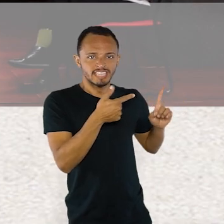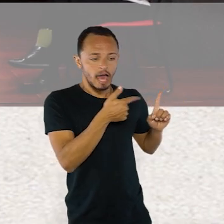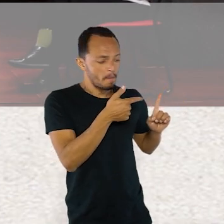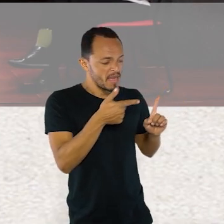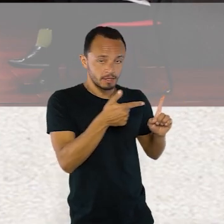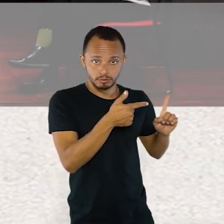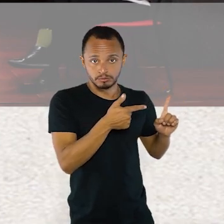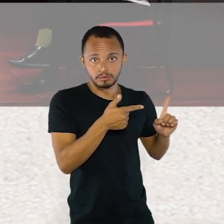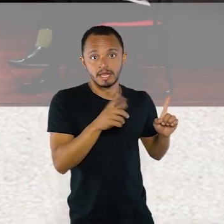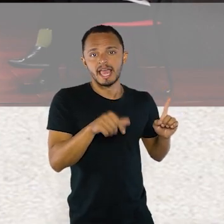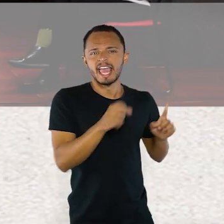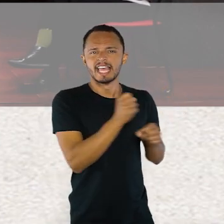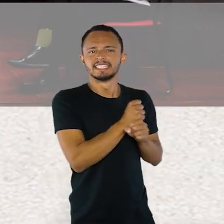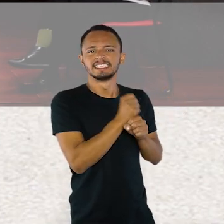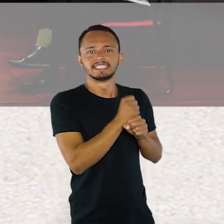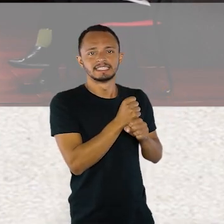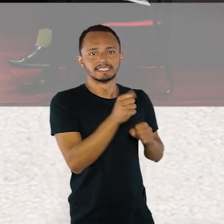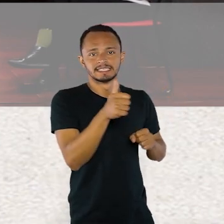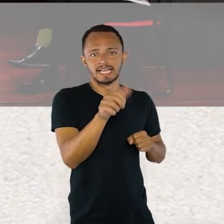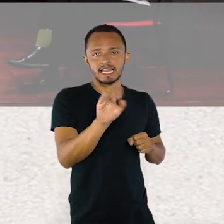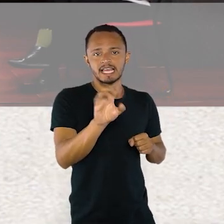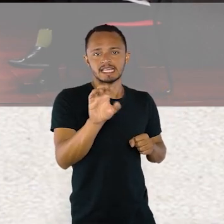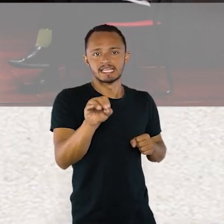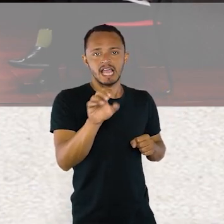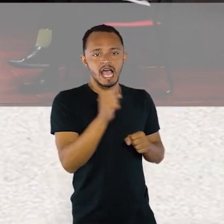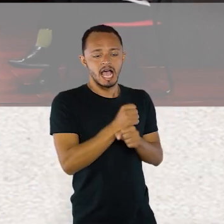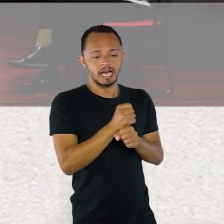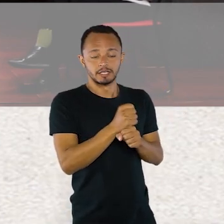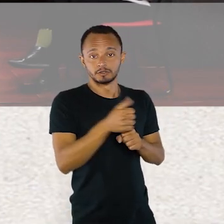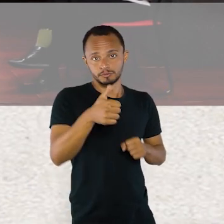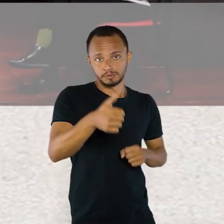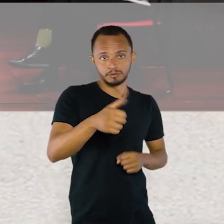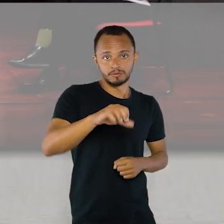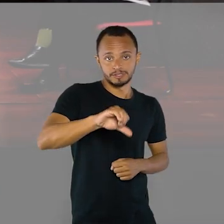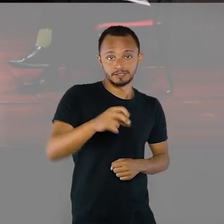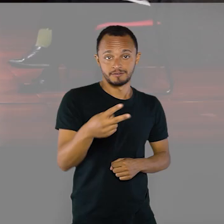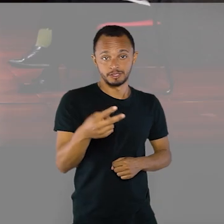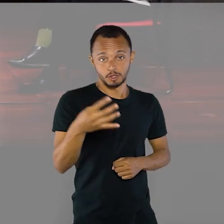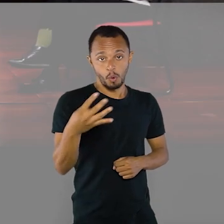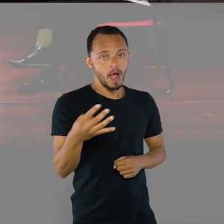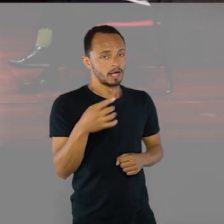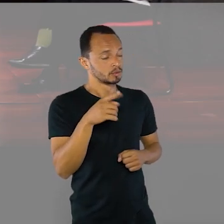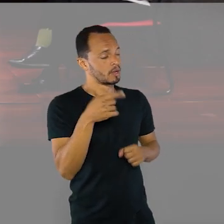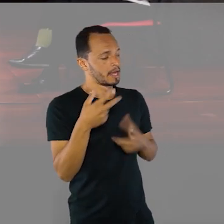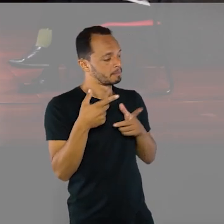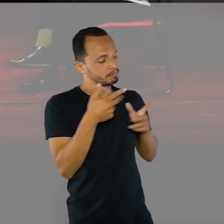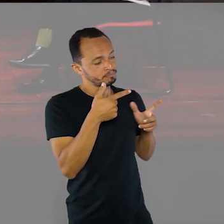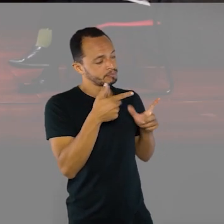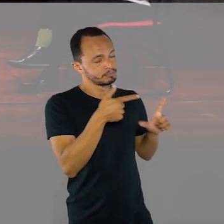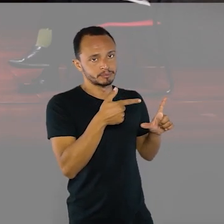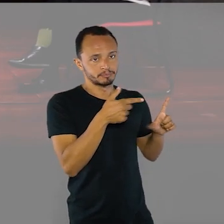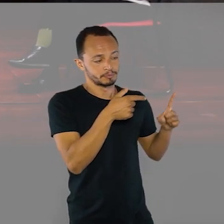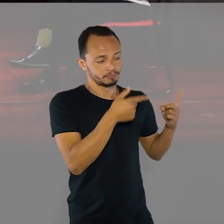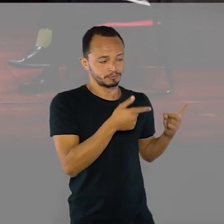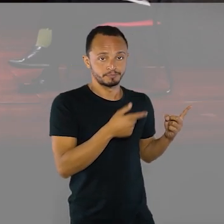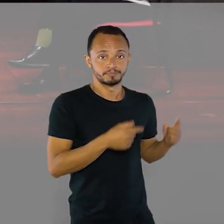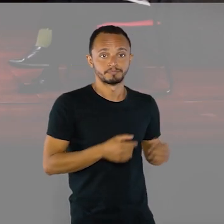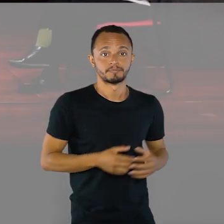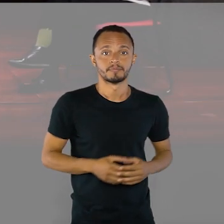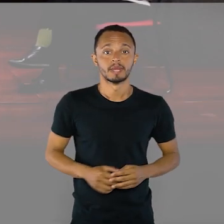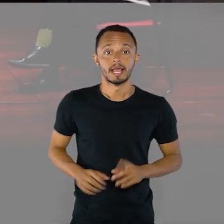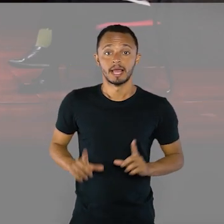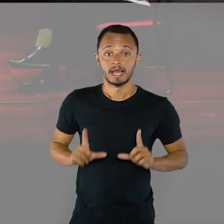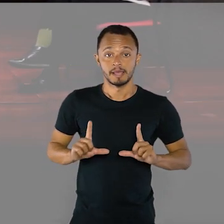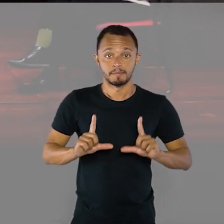centenário do seu assassinato, do seu fuzilamento, no ano de 1924. A imagem seguinte mostra uma